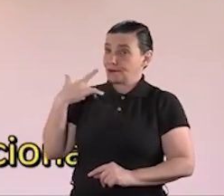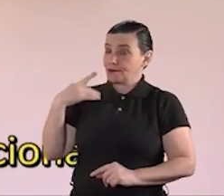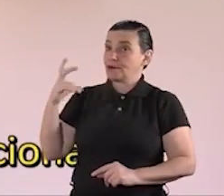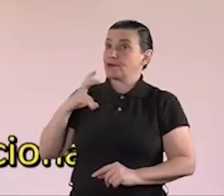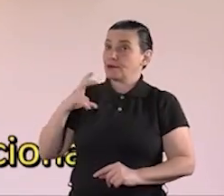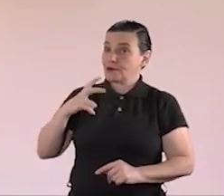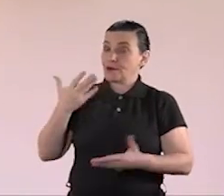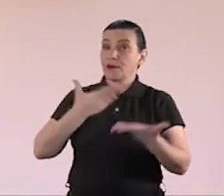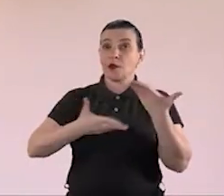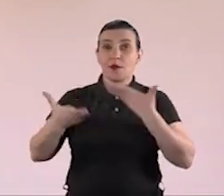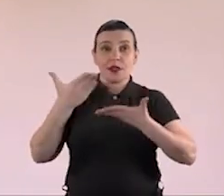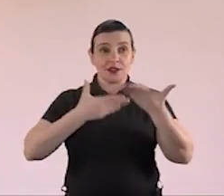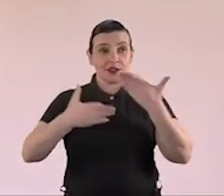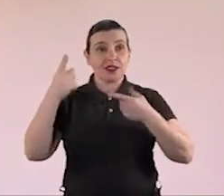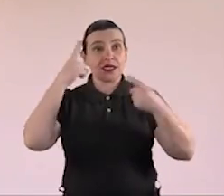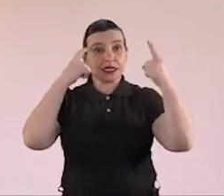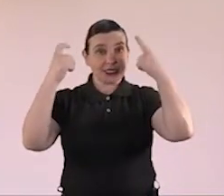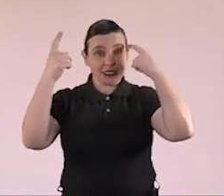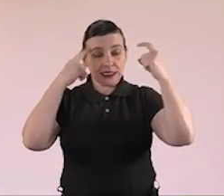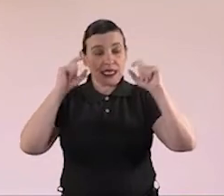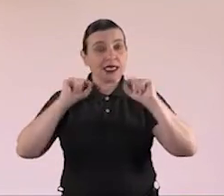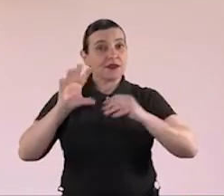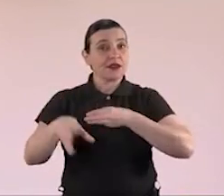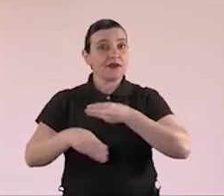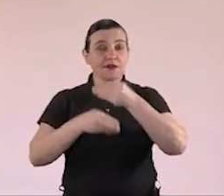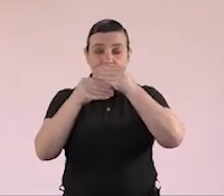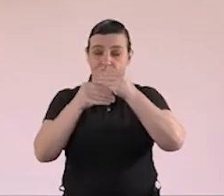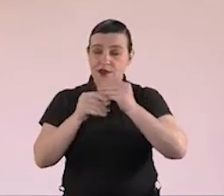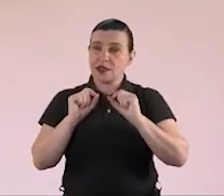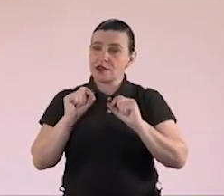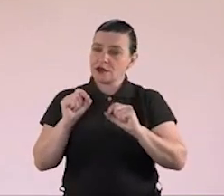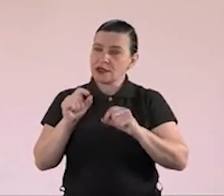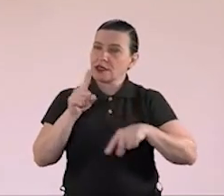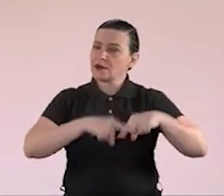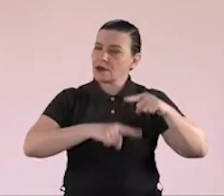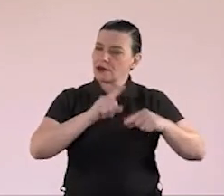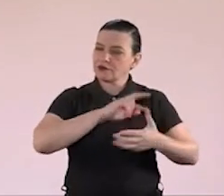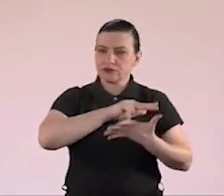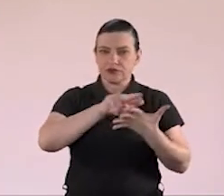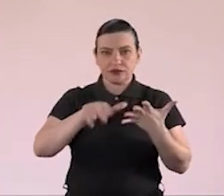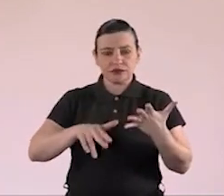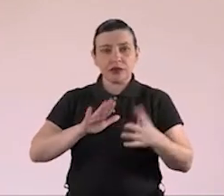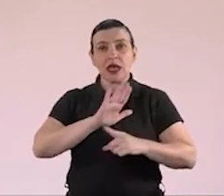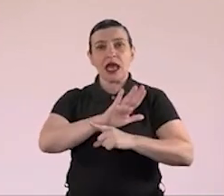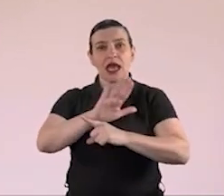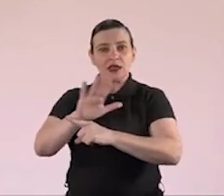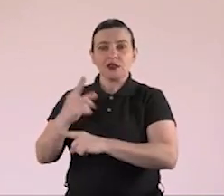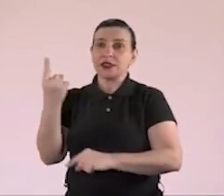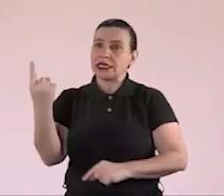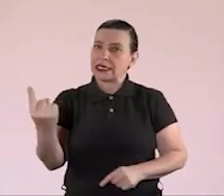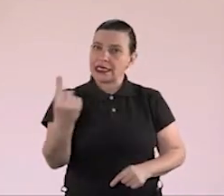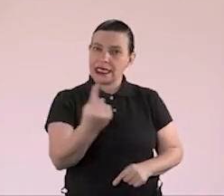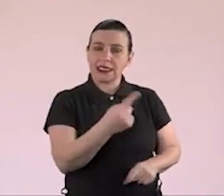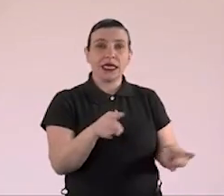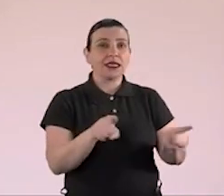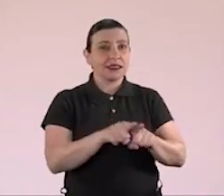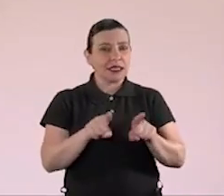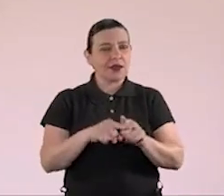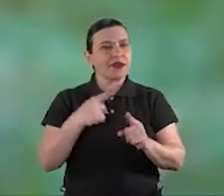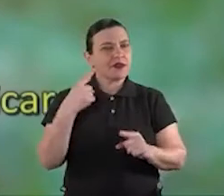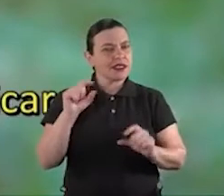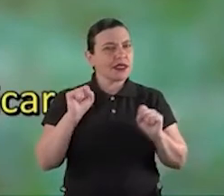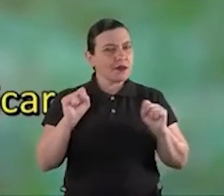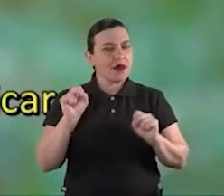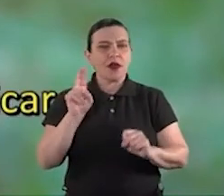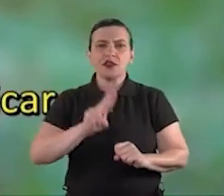pessoal Gostaria de compartilhar algumas ideias adicionais sobre a função que muitos de nossos produtos eu não tenho na saúde individual e os regimes que você